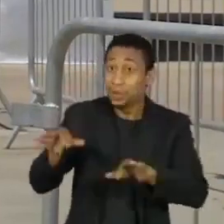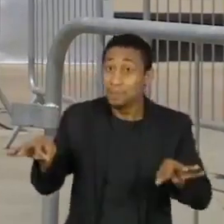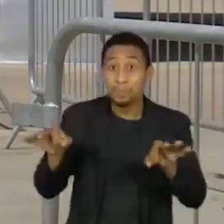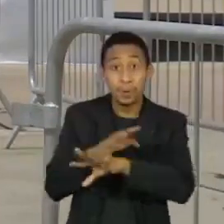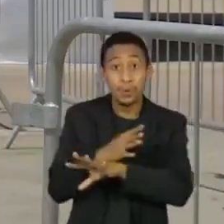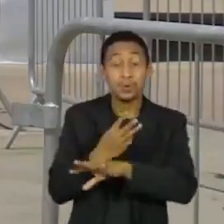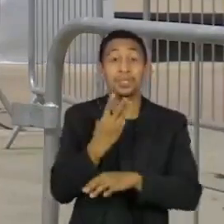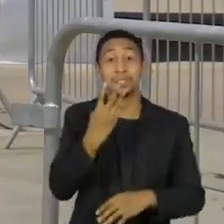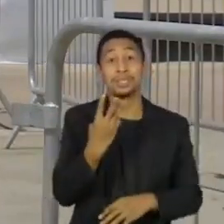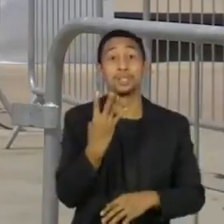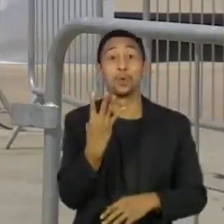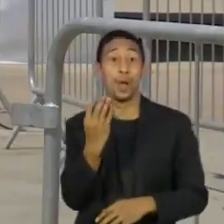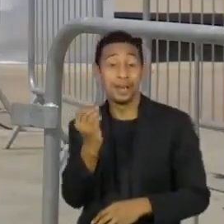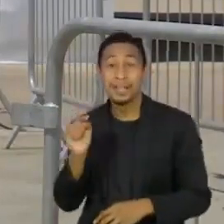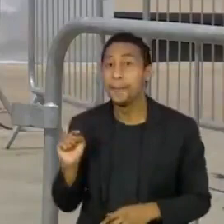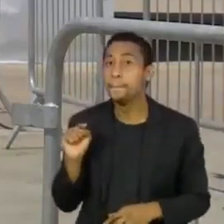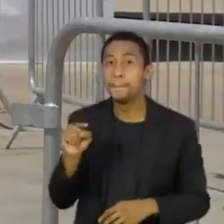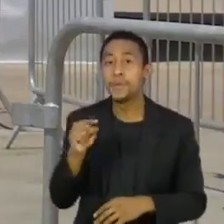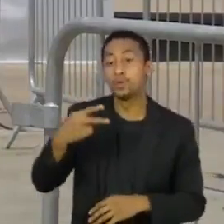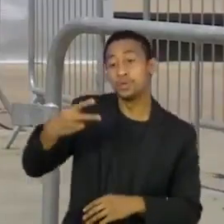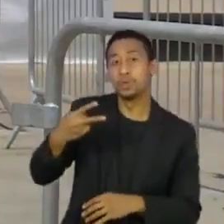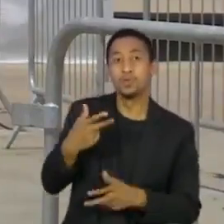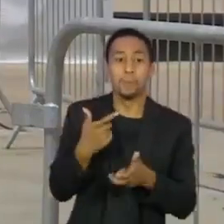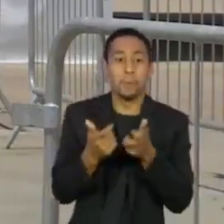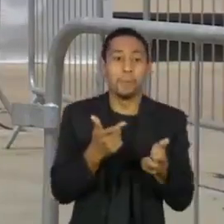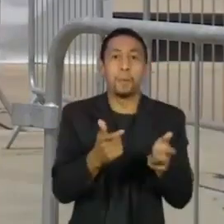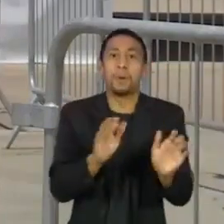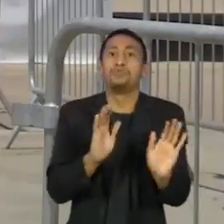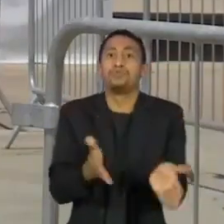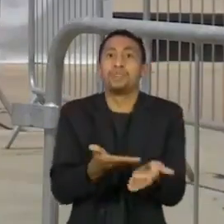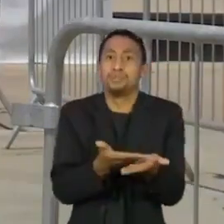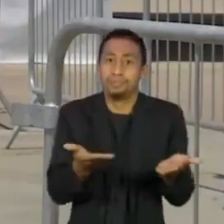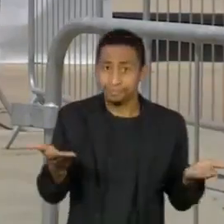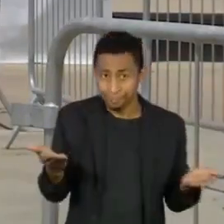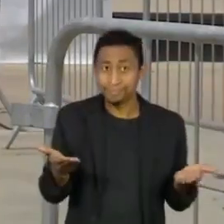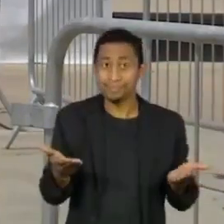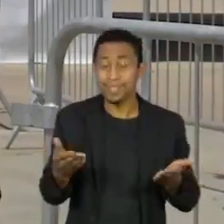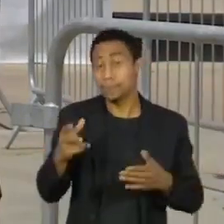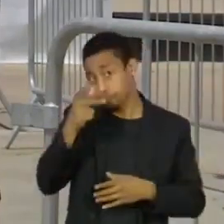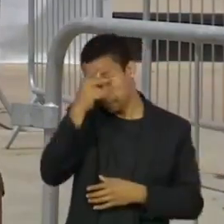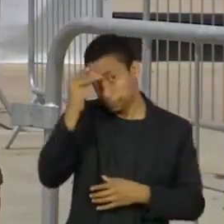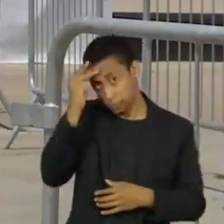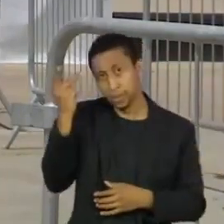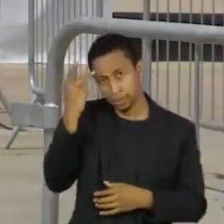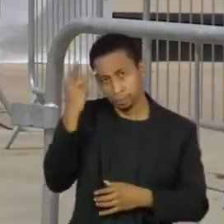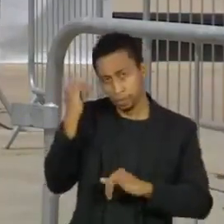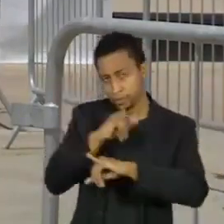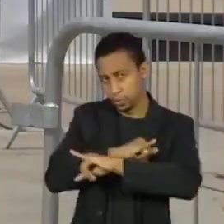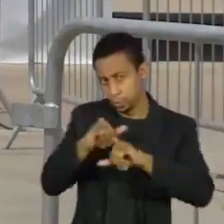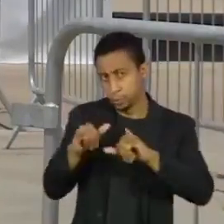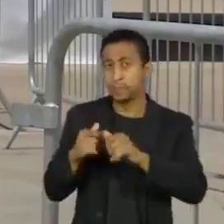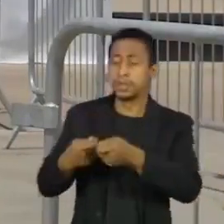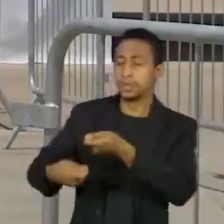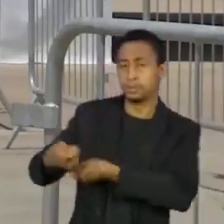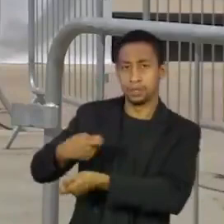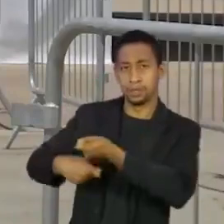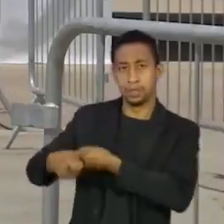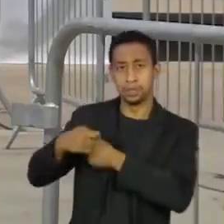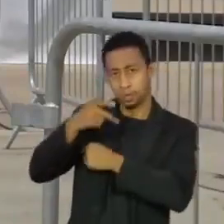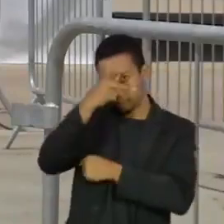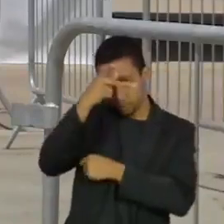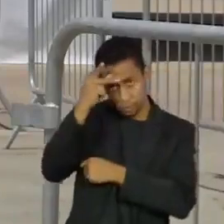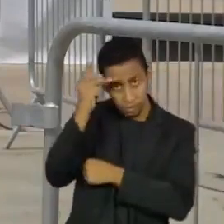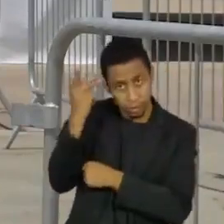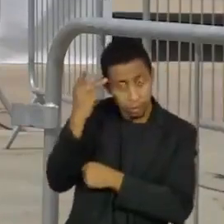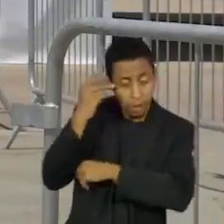de 340 mil já receberam a segunda dose do imunizante, segundo a Prefeitura. A gestão municipal também recomenda, né, que quem